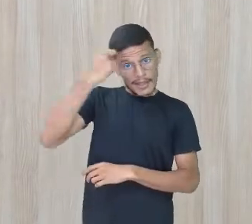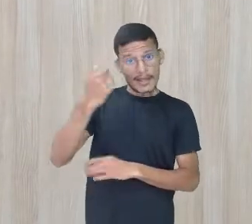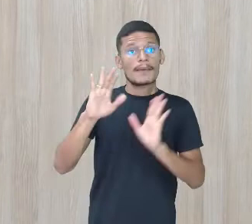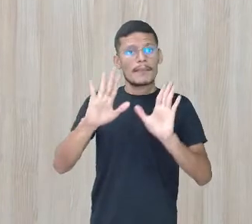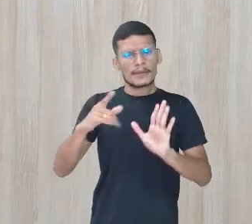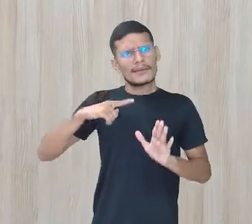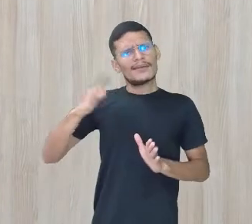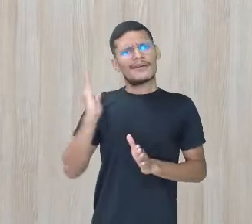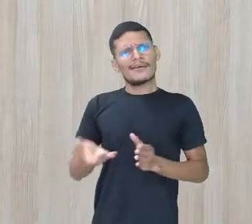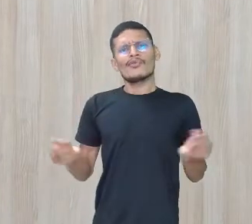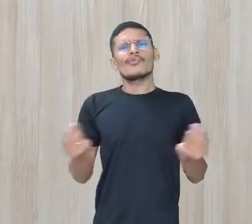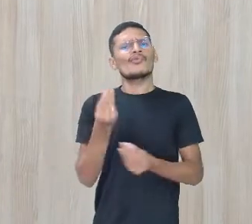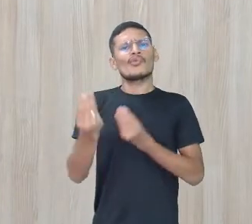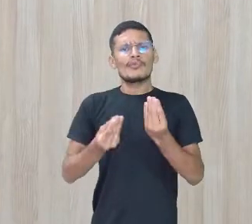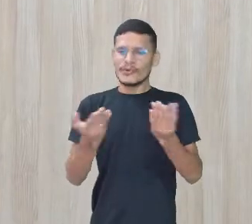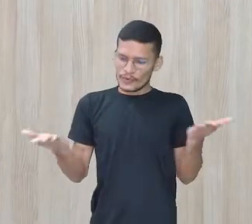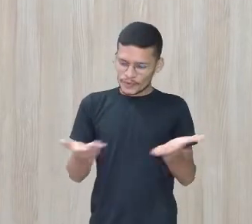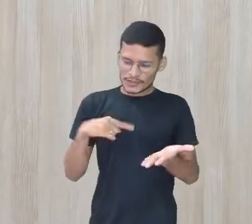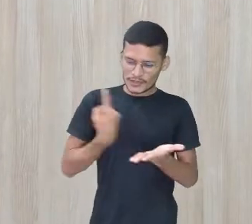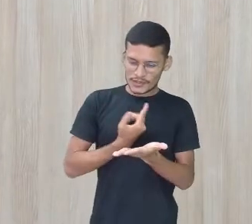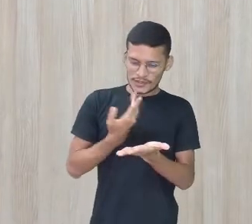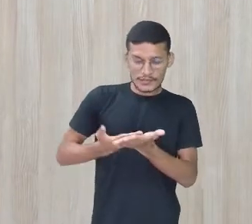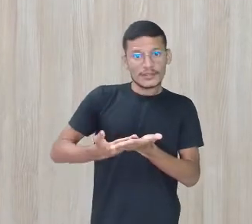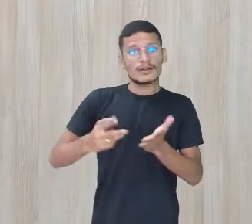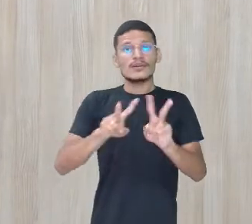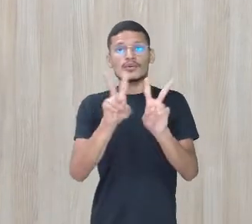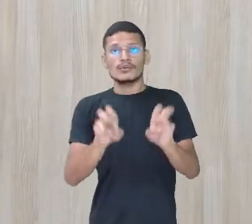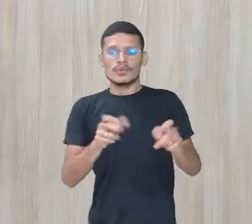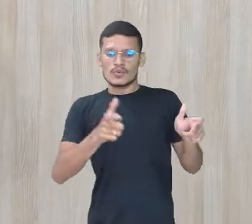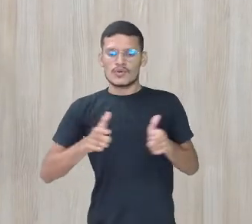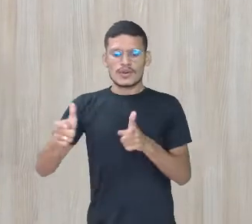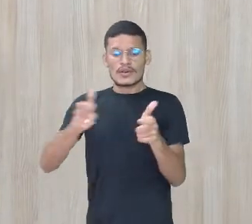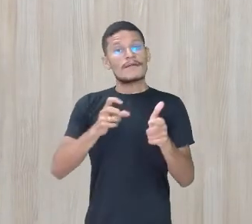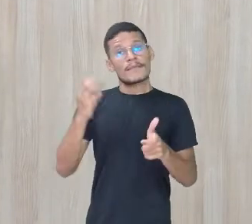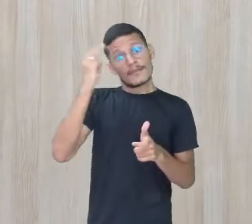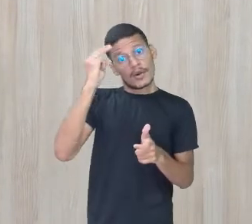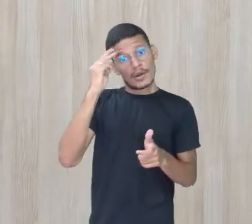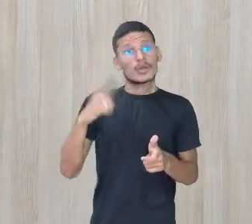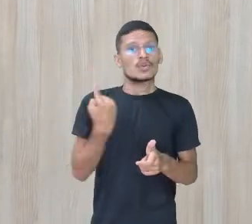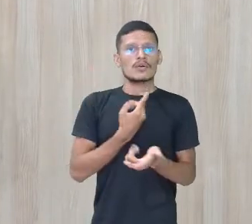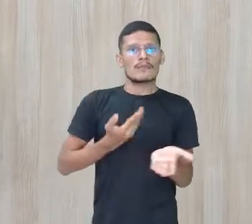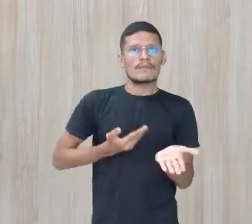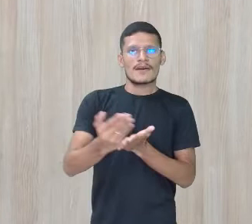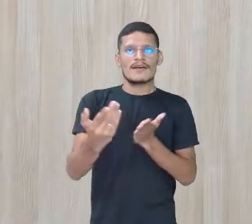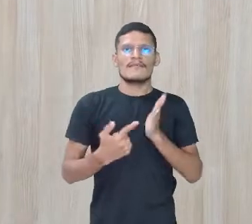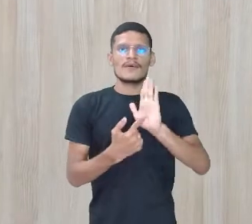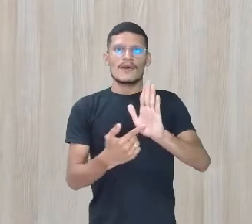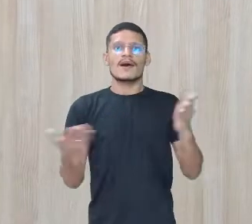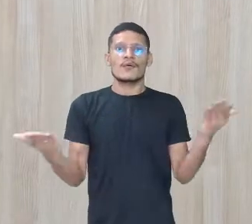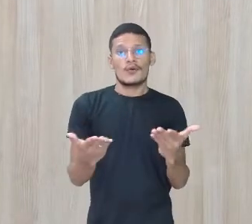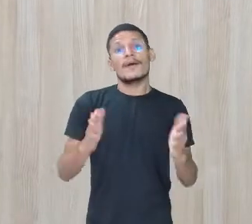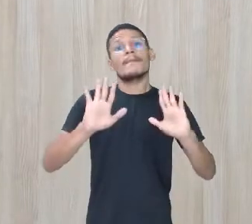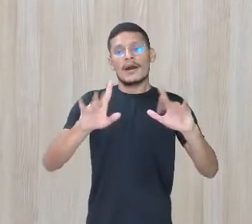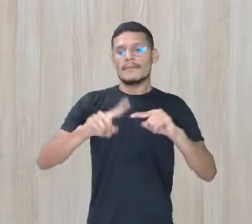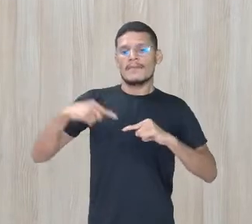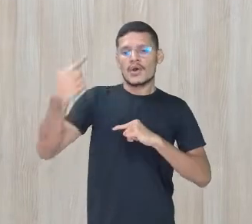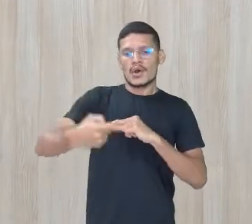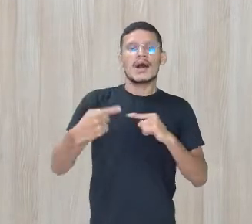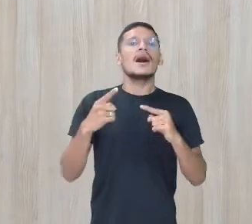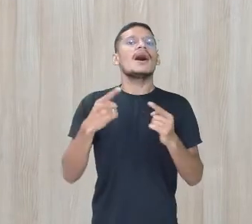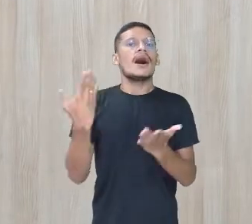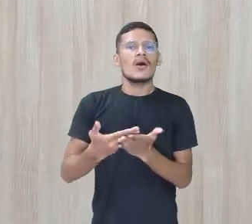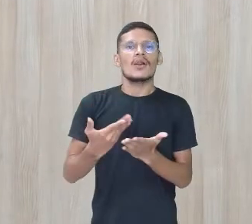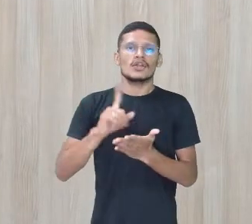vibe aqui a gente vai hoje trabalhar os lugares de memória, vamos começar a fazer isso e na aula seguinte a gente